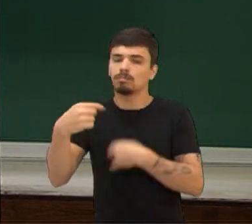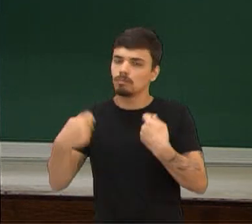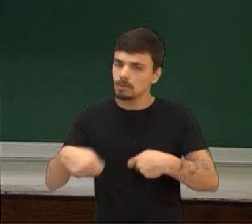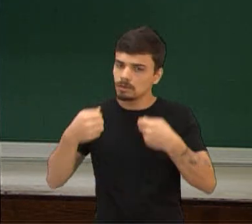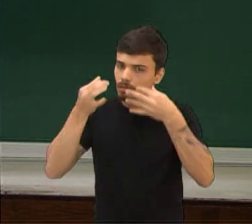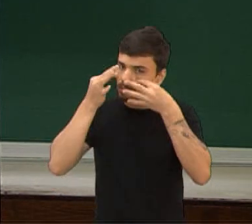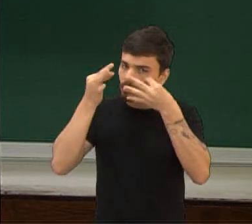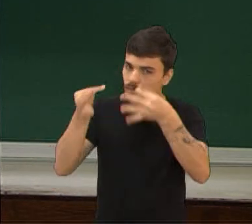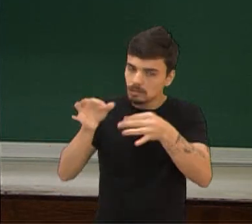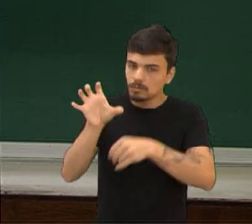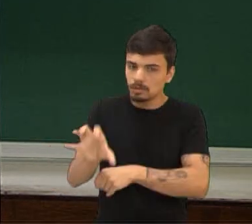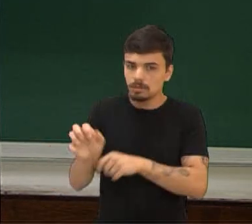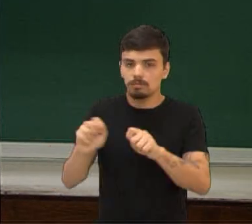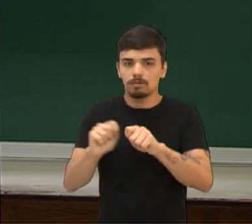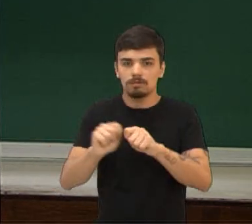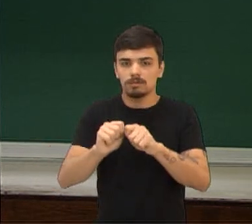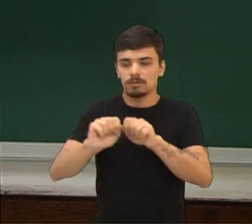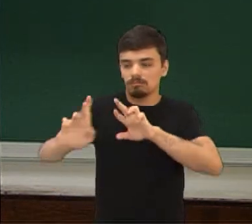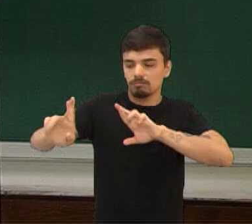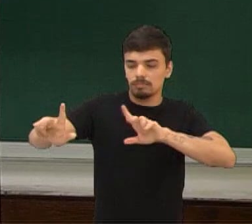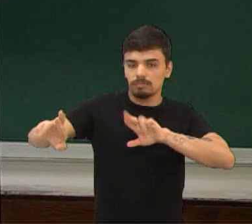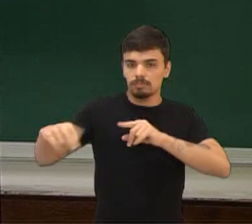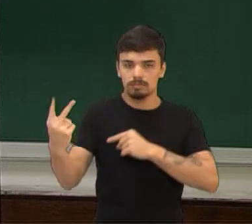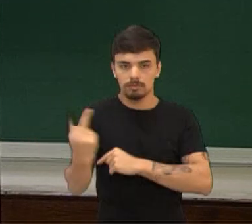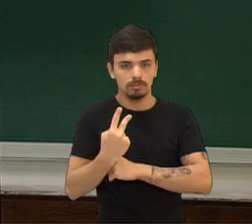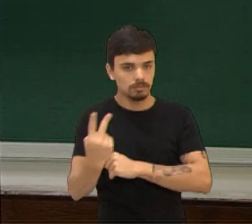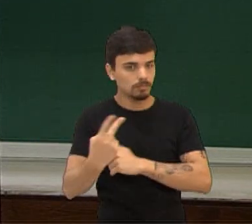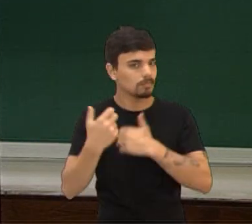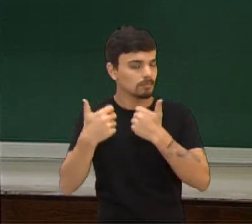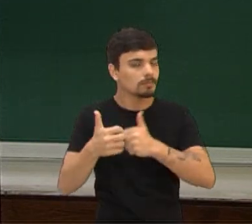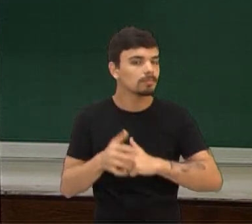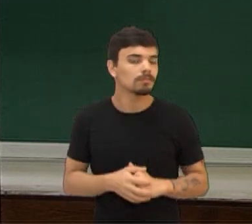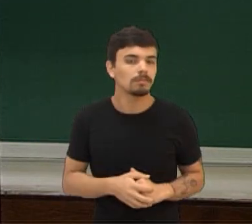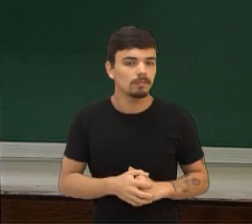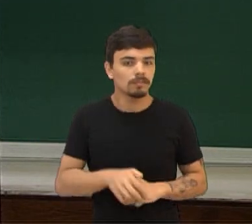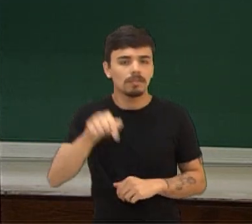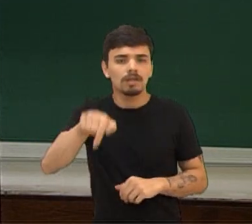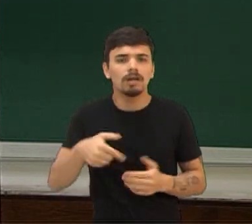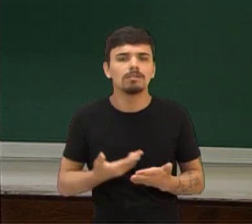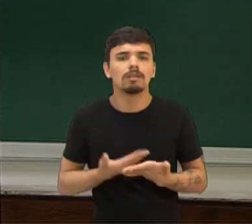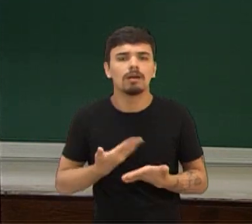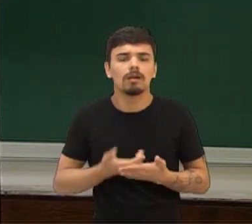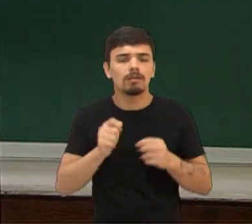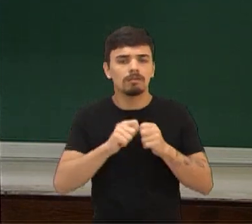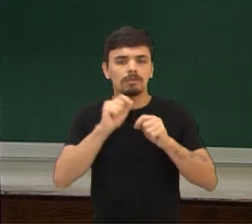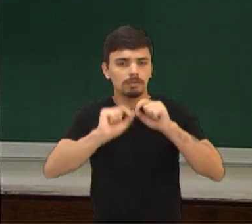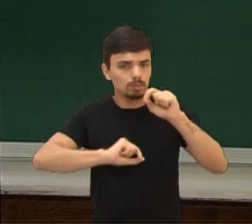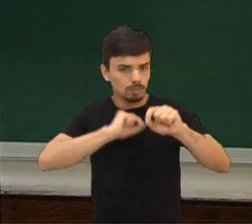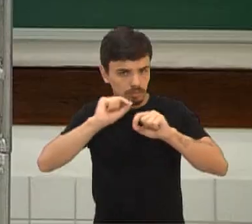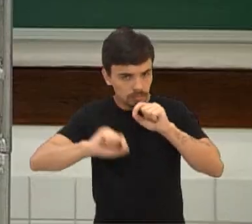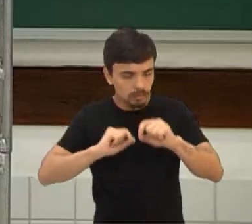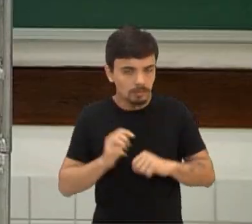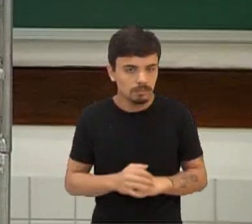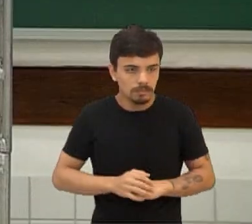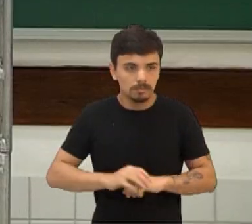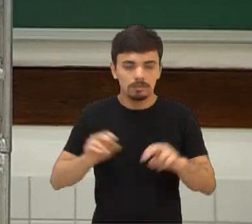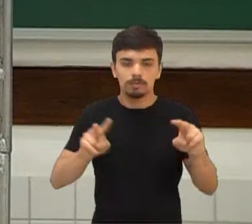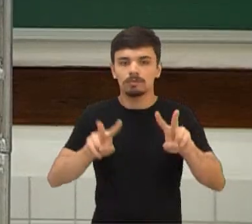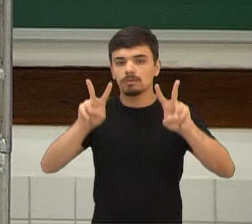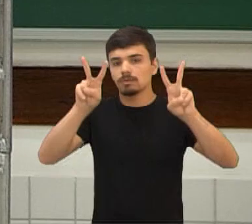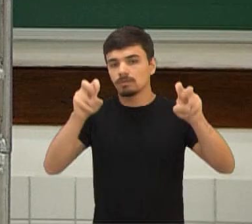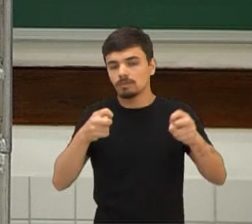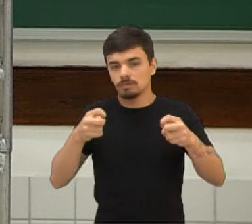você consiga fazer essa distinção. Então, nessa aula, o que a gente fez? Nós falamos sobre as noções